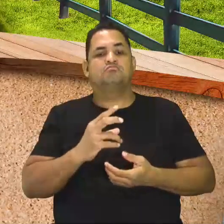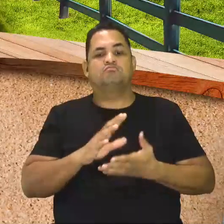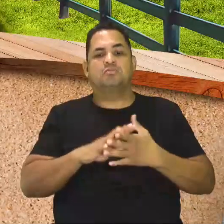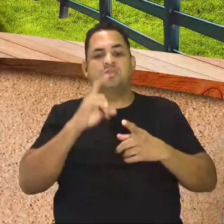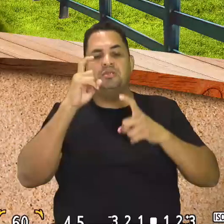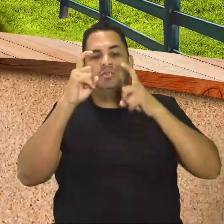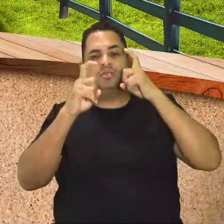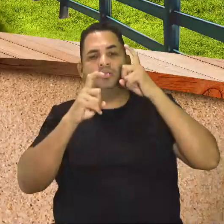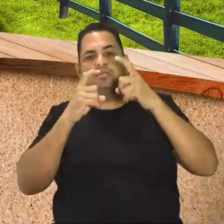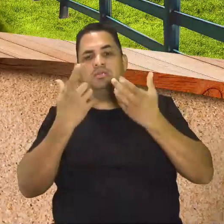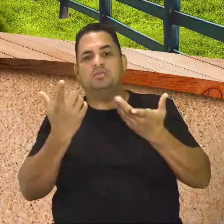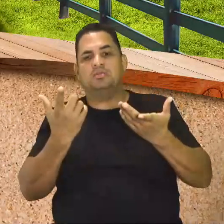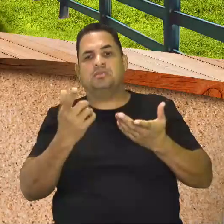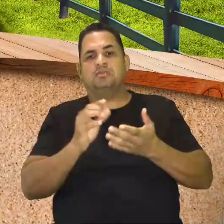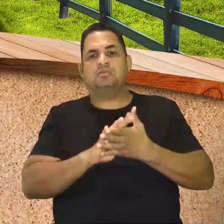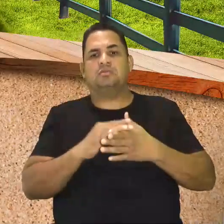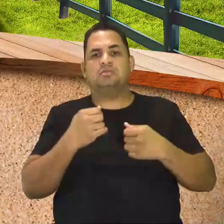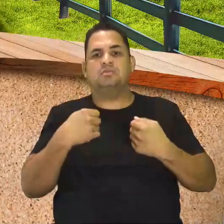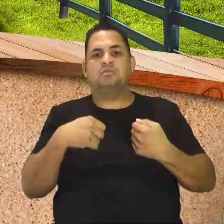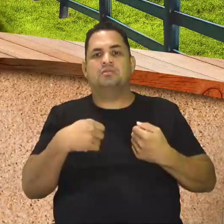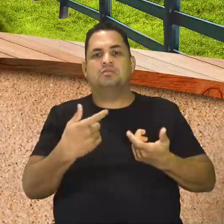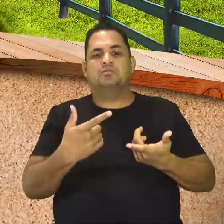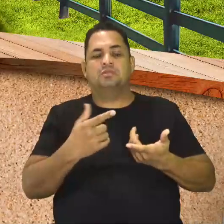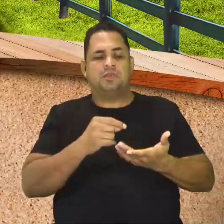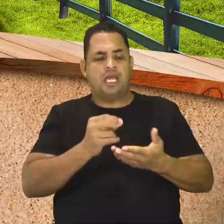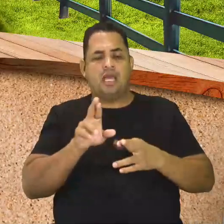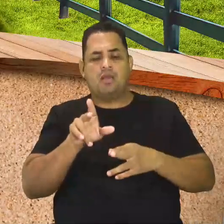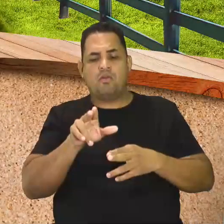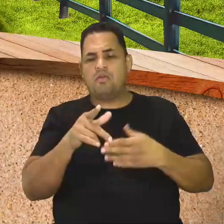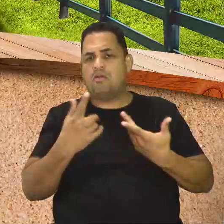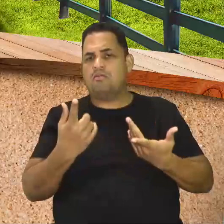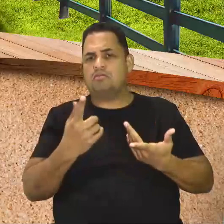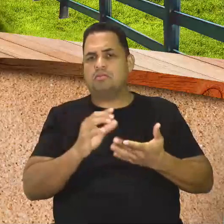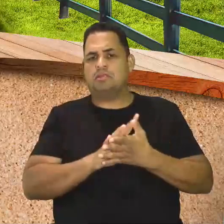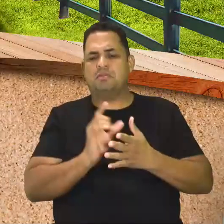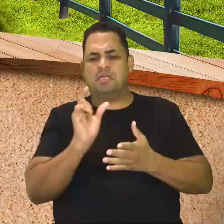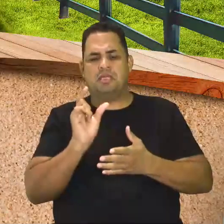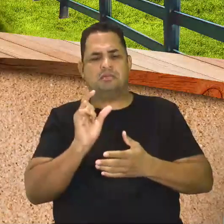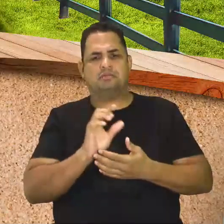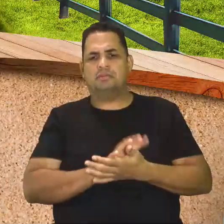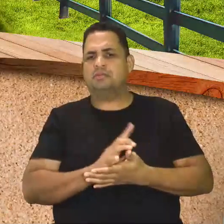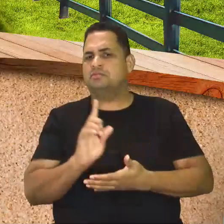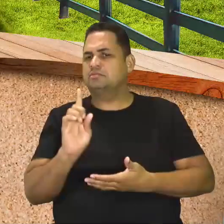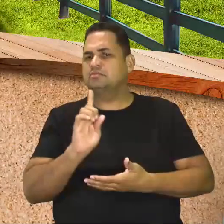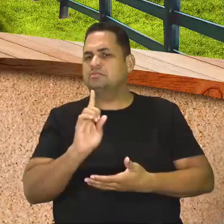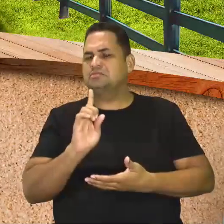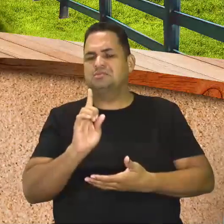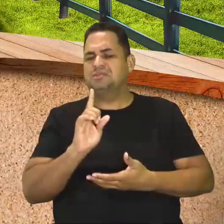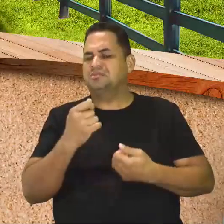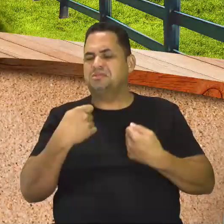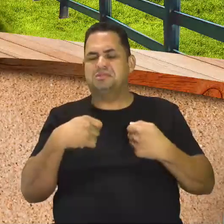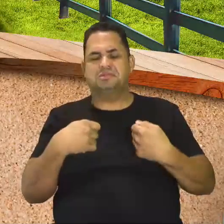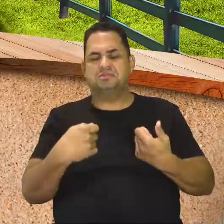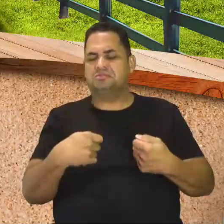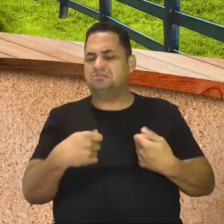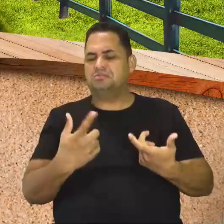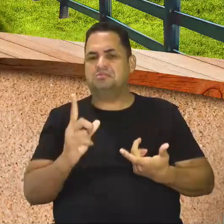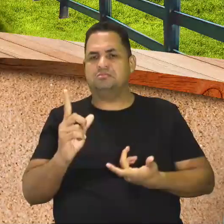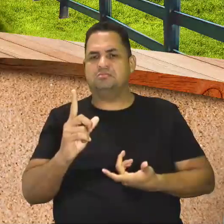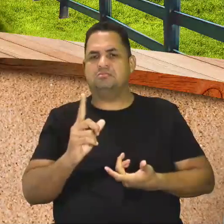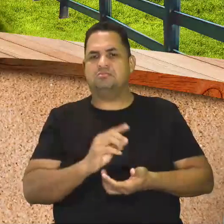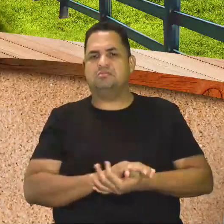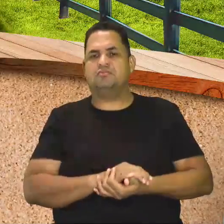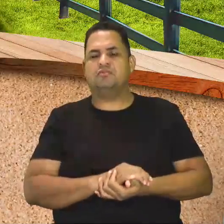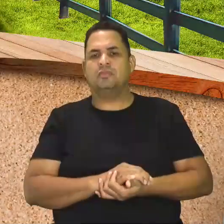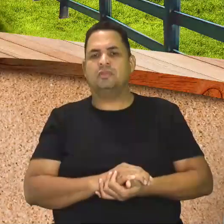preocupe. Ah, professor, tem que estar escrito idêntico, tem que estar idêntico essas palavras? Não. Muitas vezes,